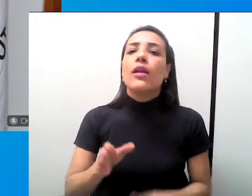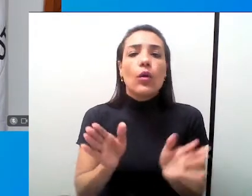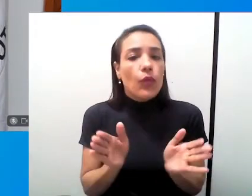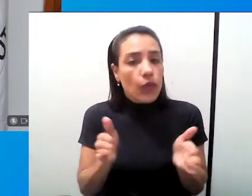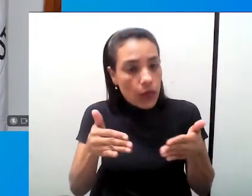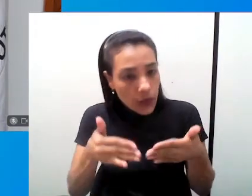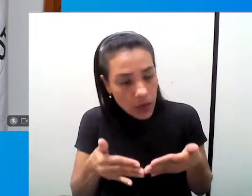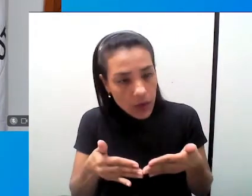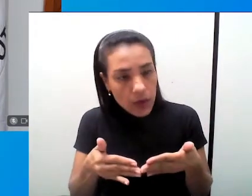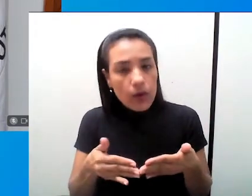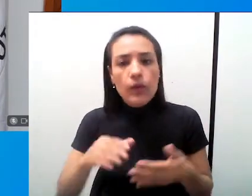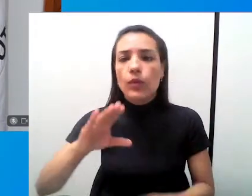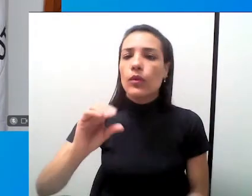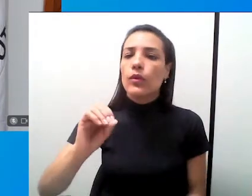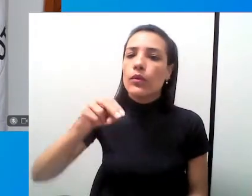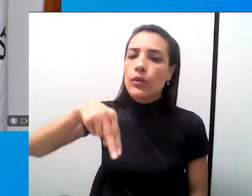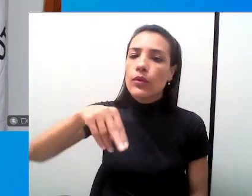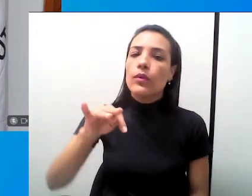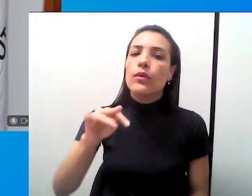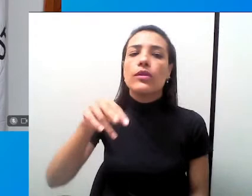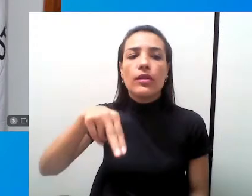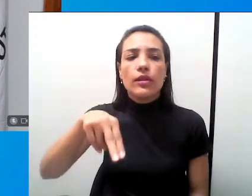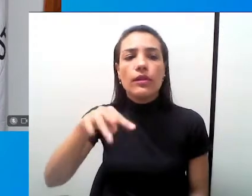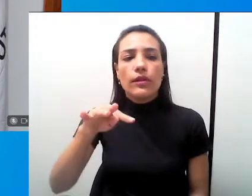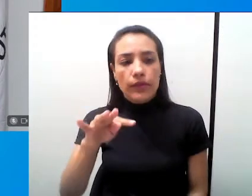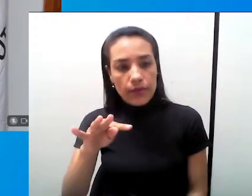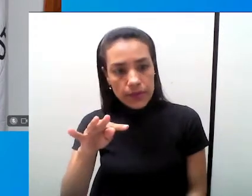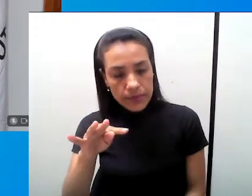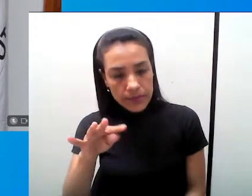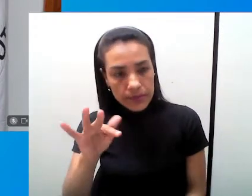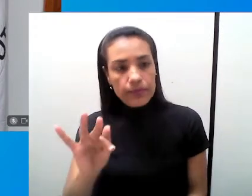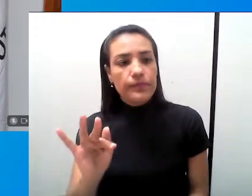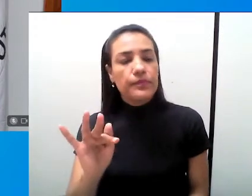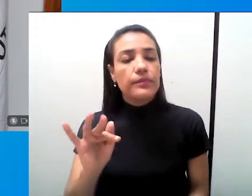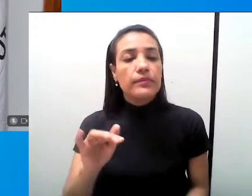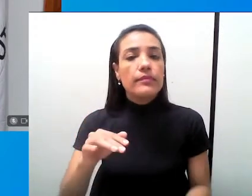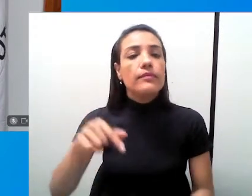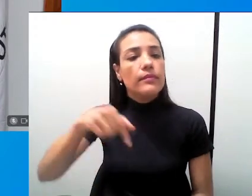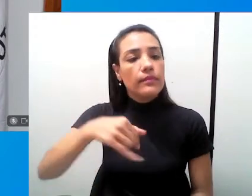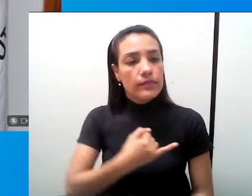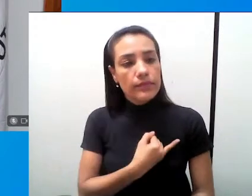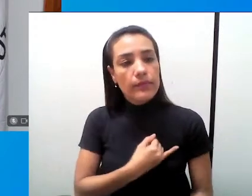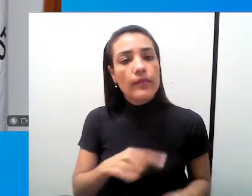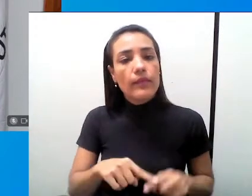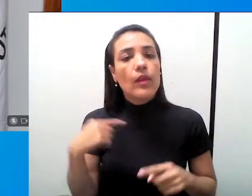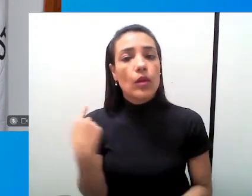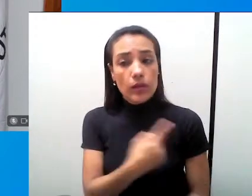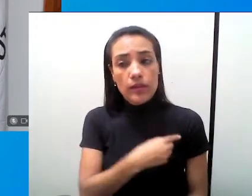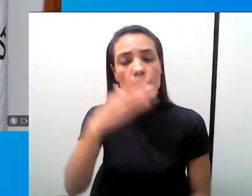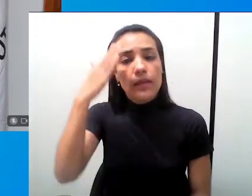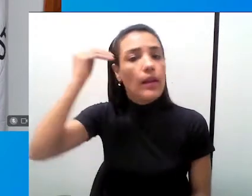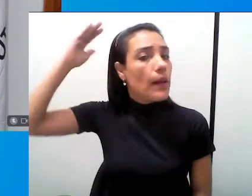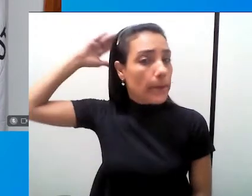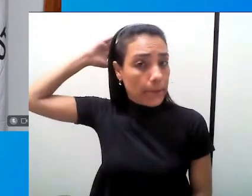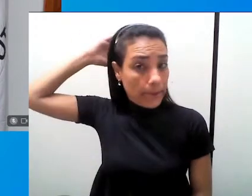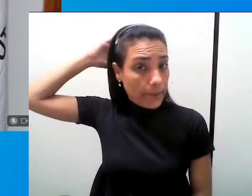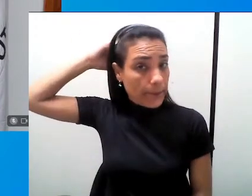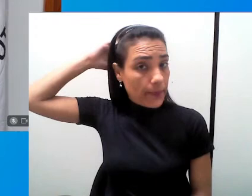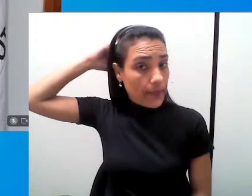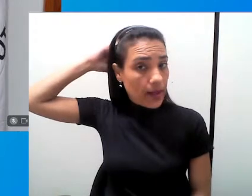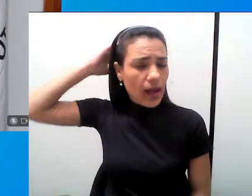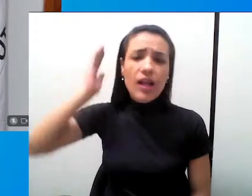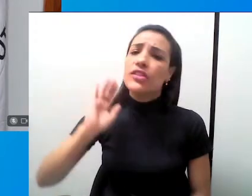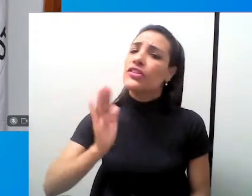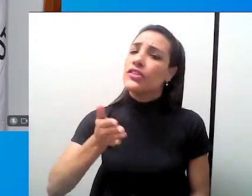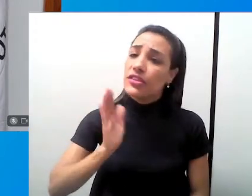no IFAC, mas a gente sabe que, por exemplo, o Pará está na frente, já tem alguma experiência